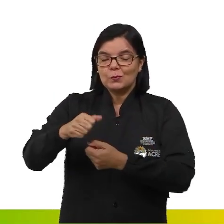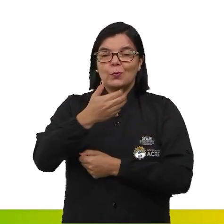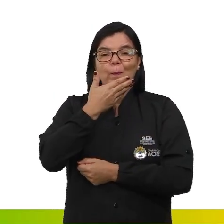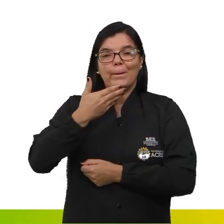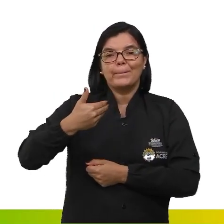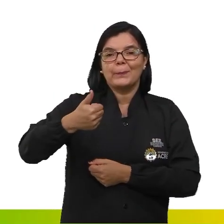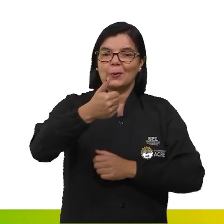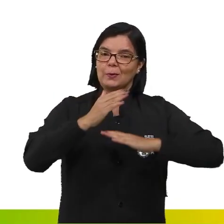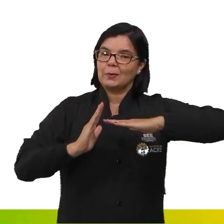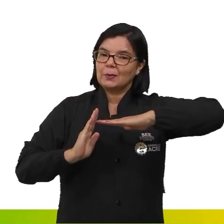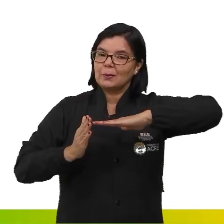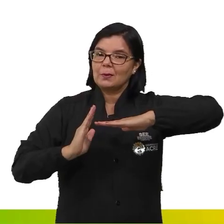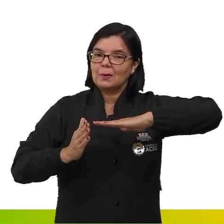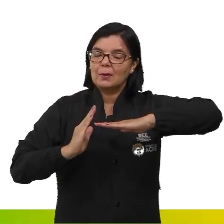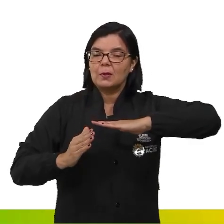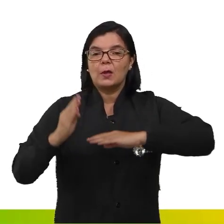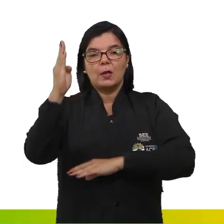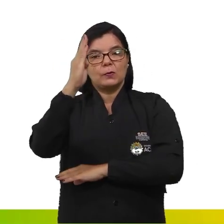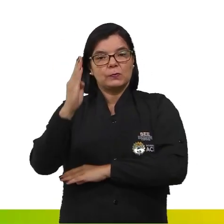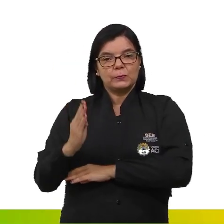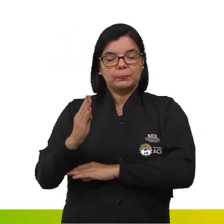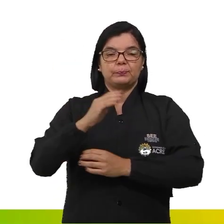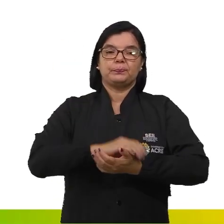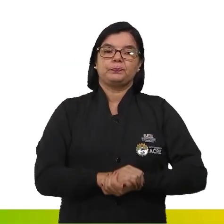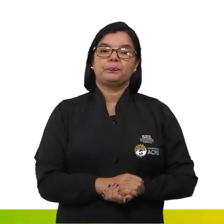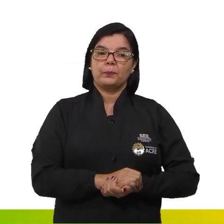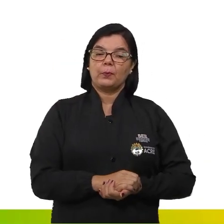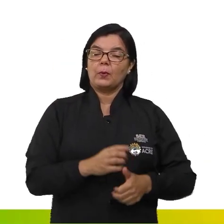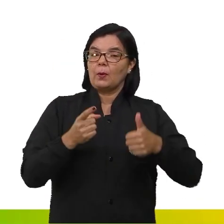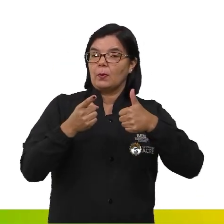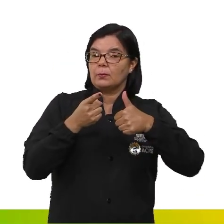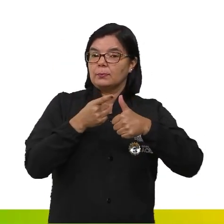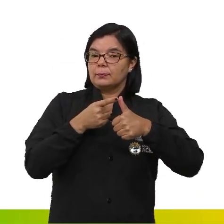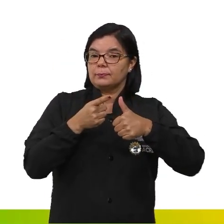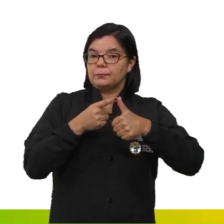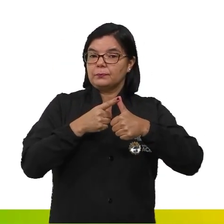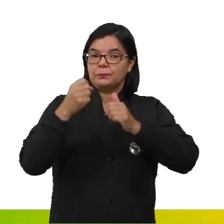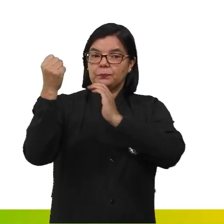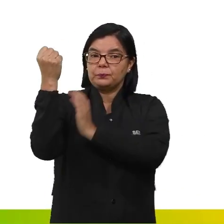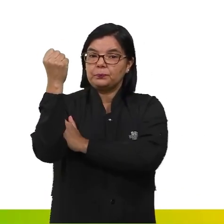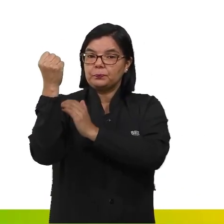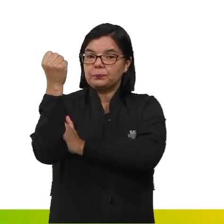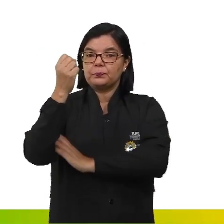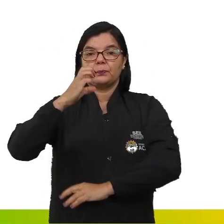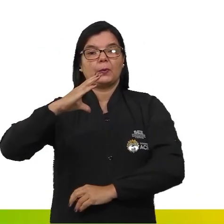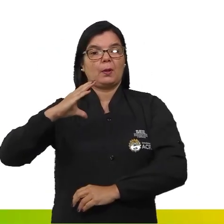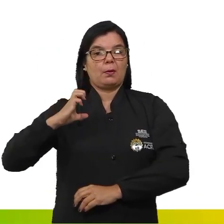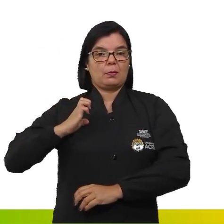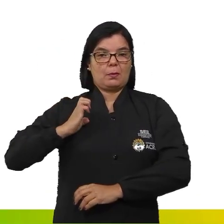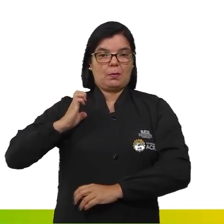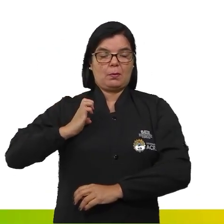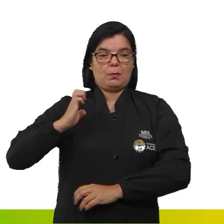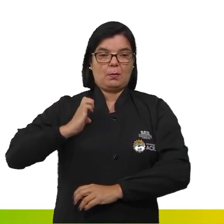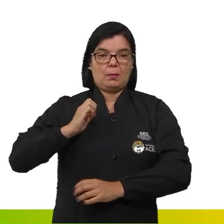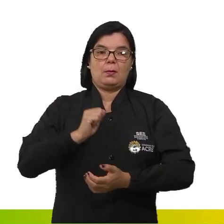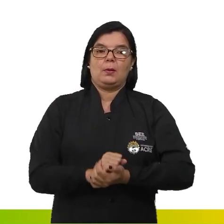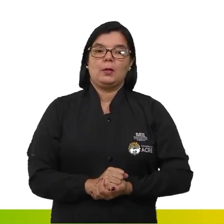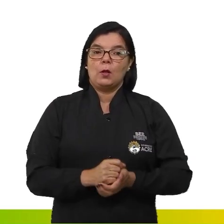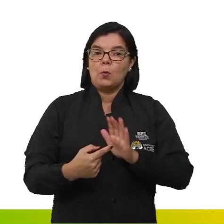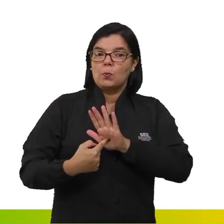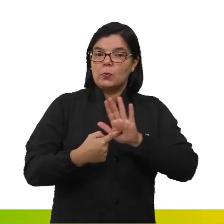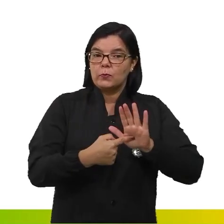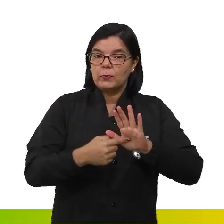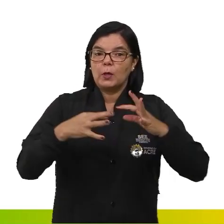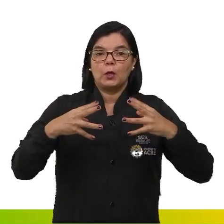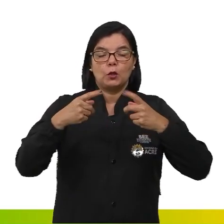na contemporaneidade, esse Brasil melhor? Então temos aí o seguinte, fortalecimento da ética. Promover a